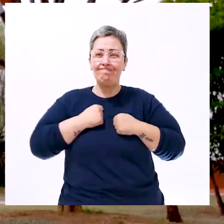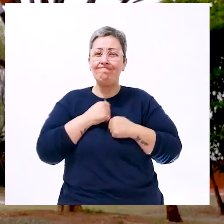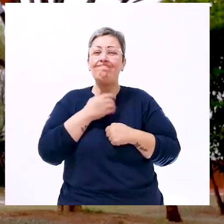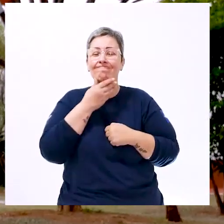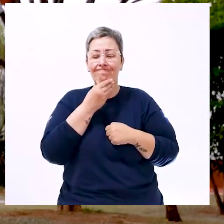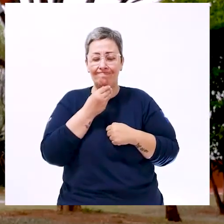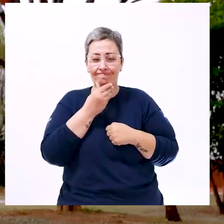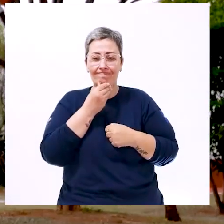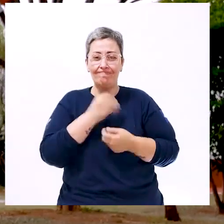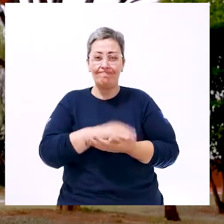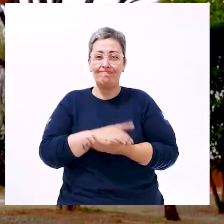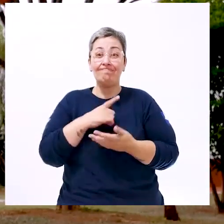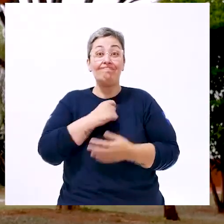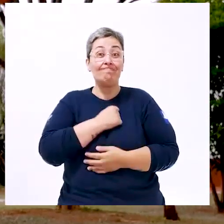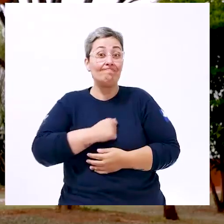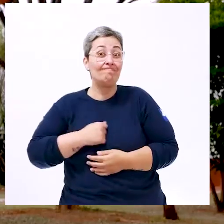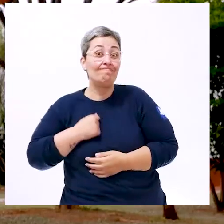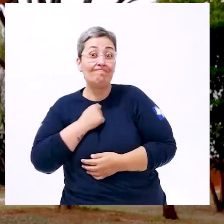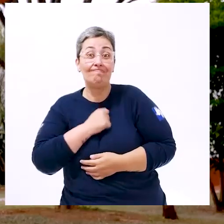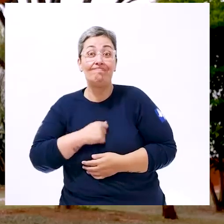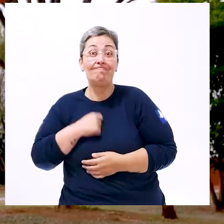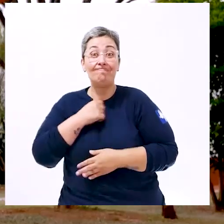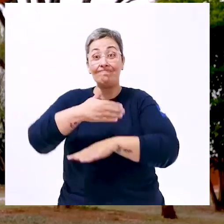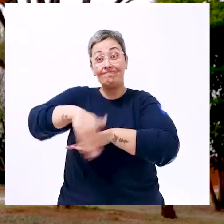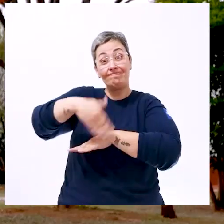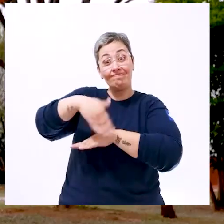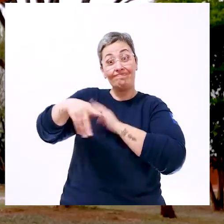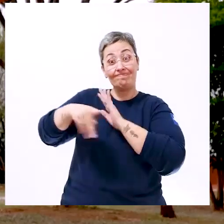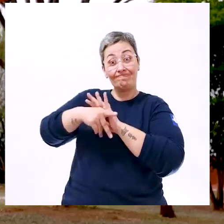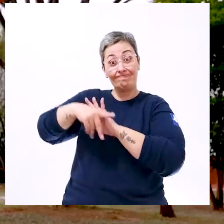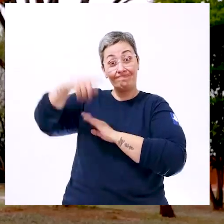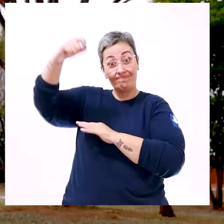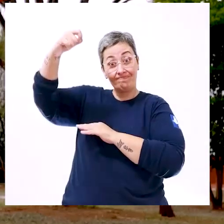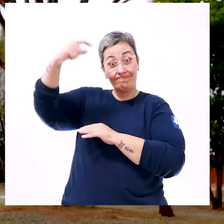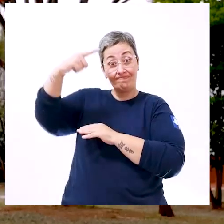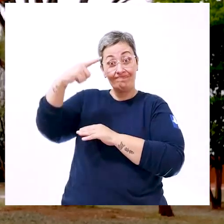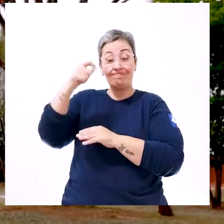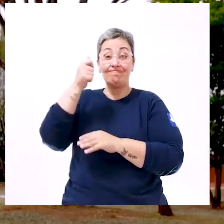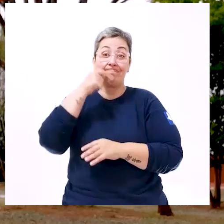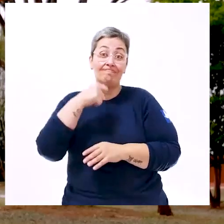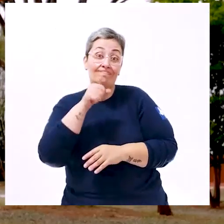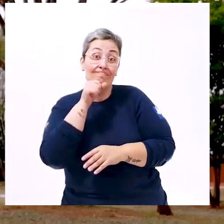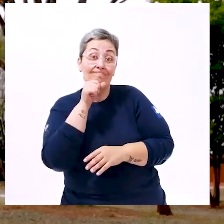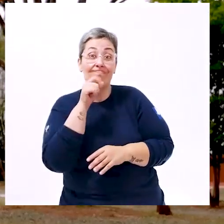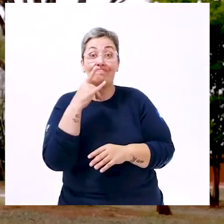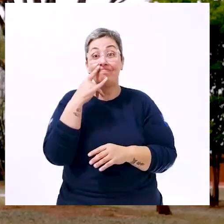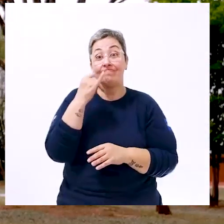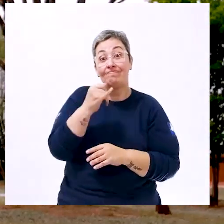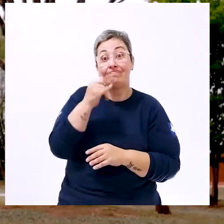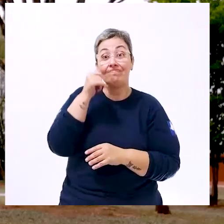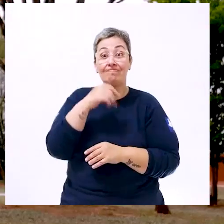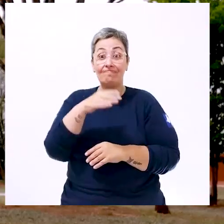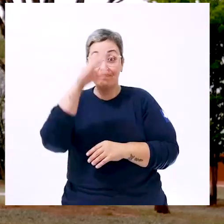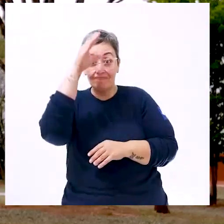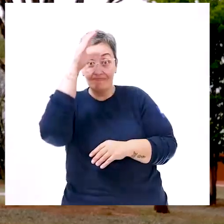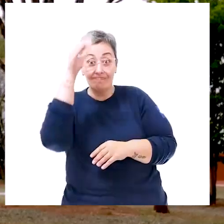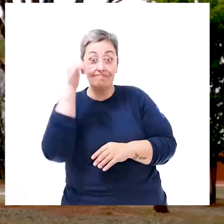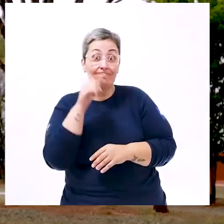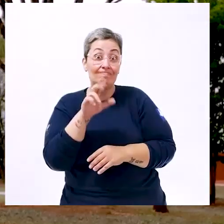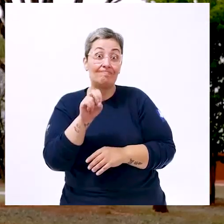dentro do peito do menino. Saudade da Rua do Sol, da mãe, do pai,